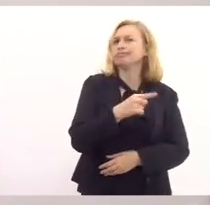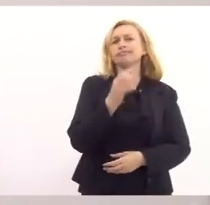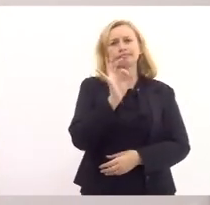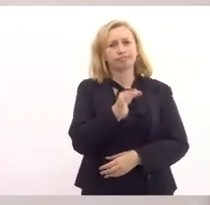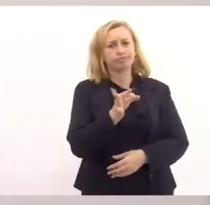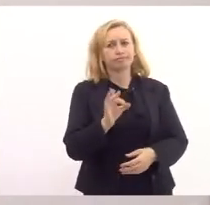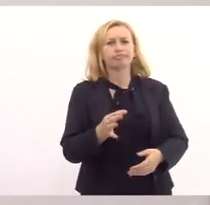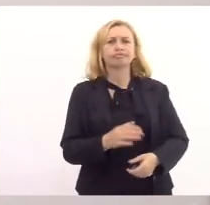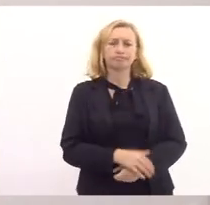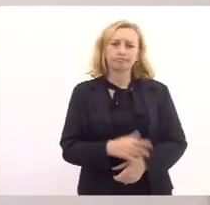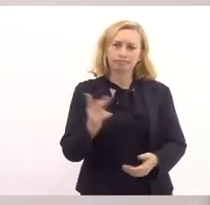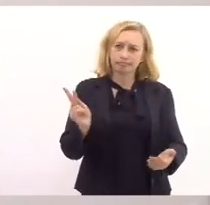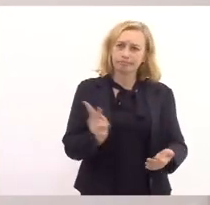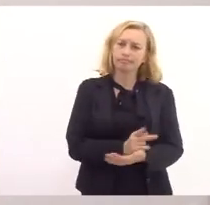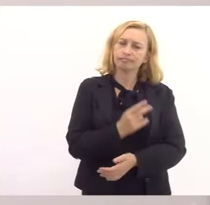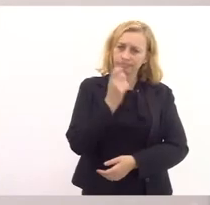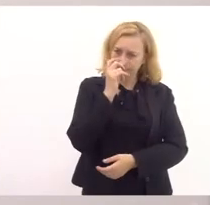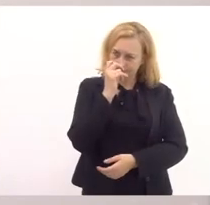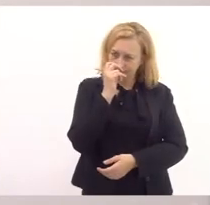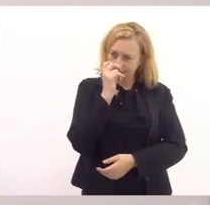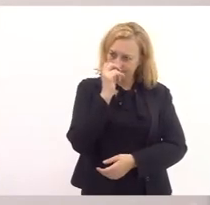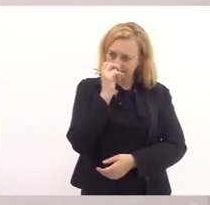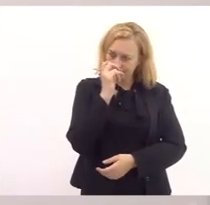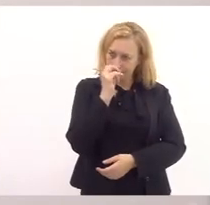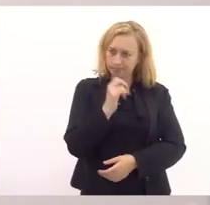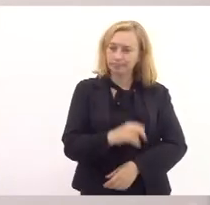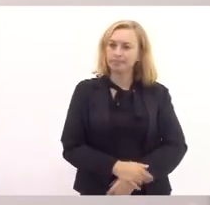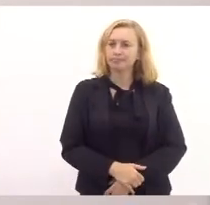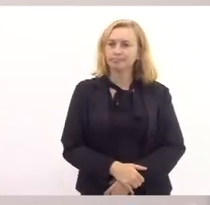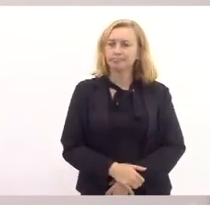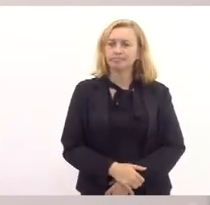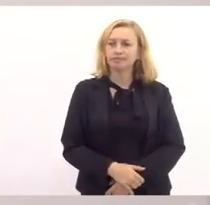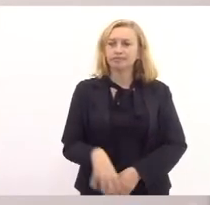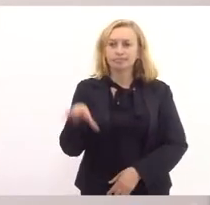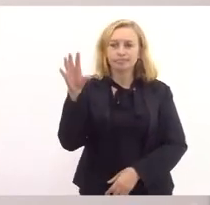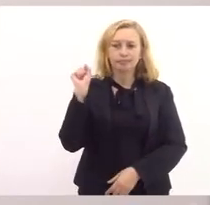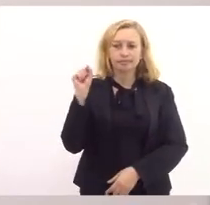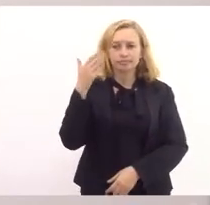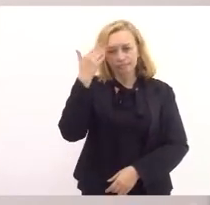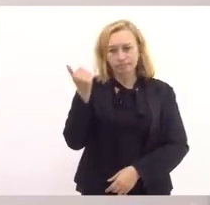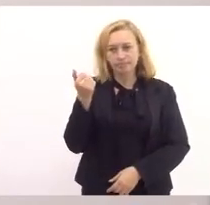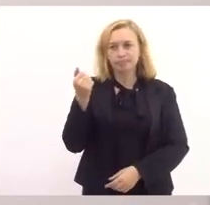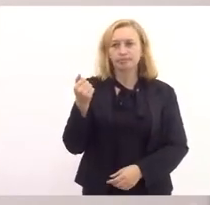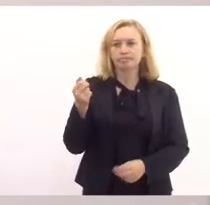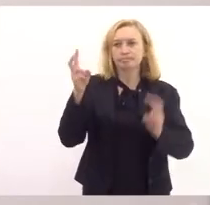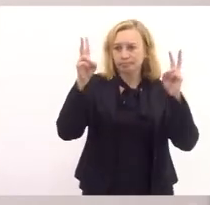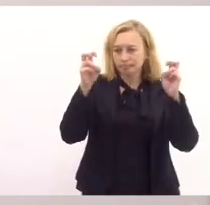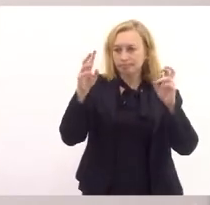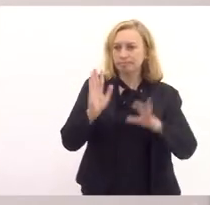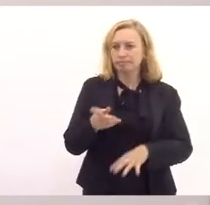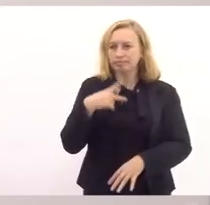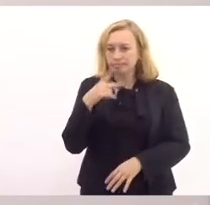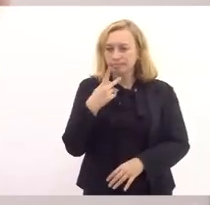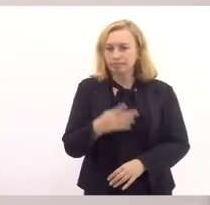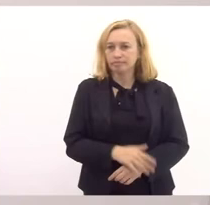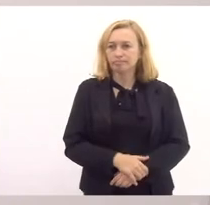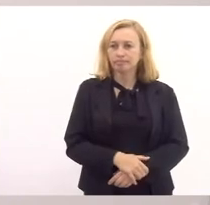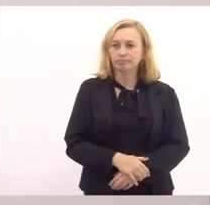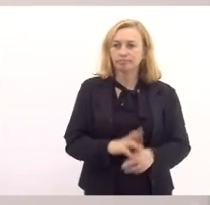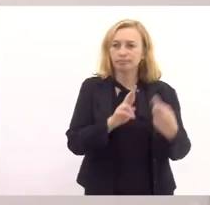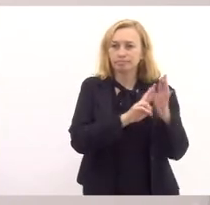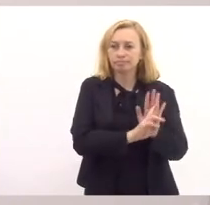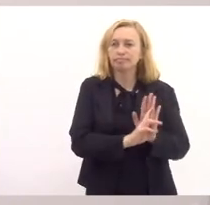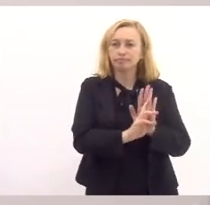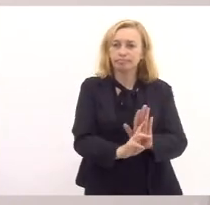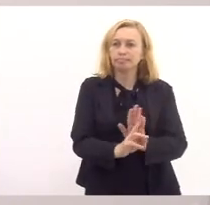certo. Fica difícil de dar certo. Então, eu queria ouvir isso sobre essas questões que eu levantei. Se o representante